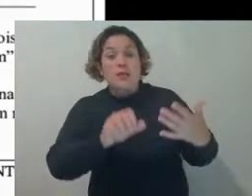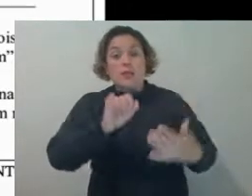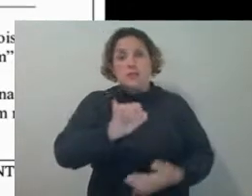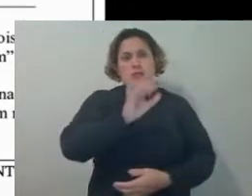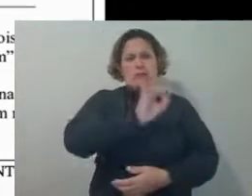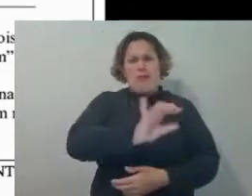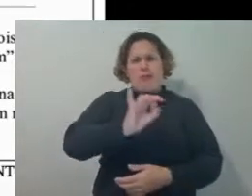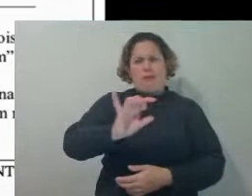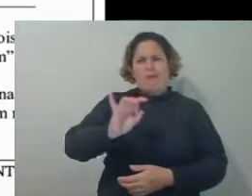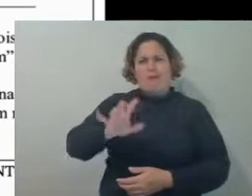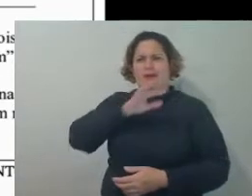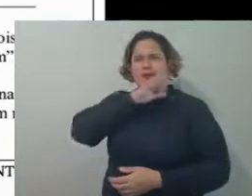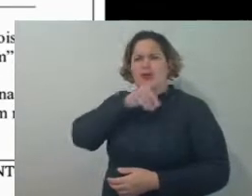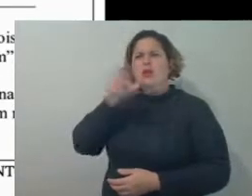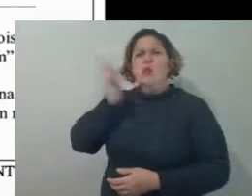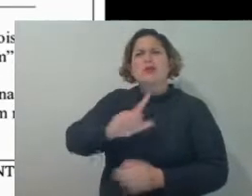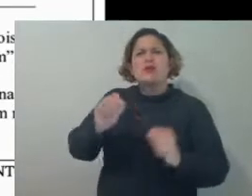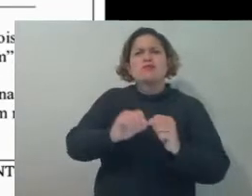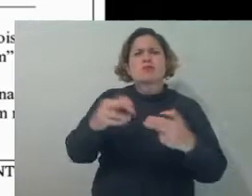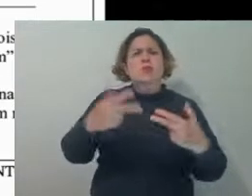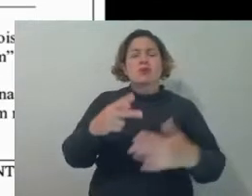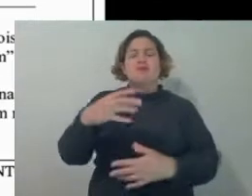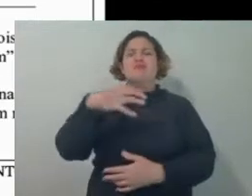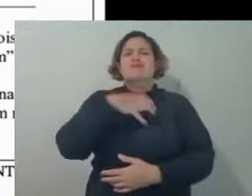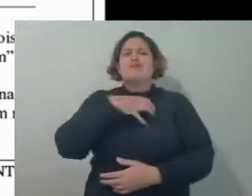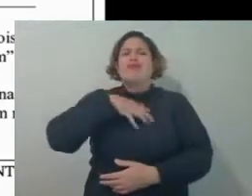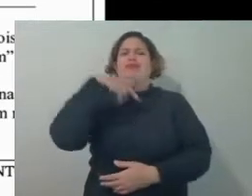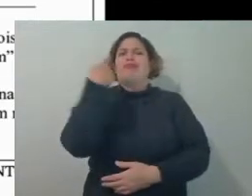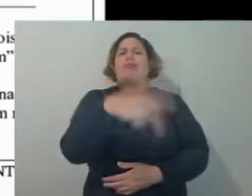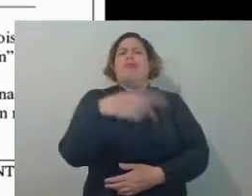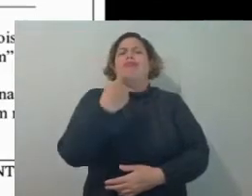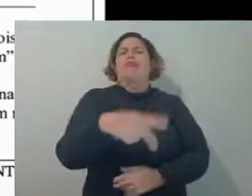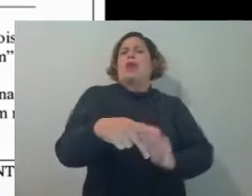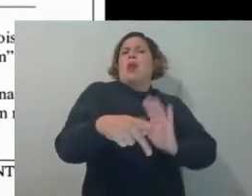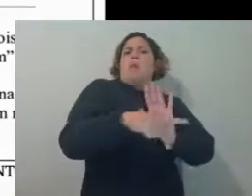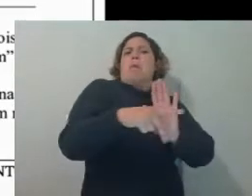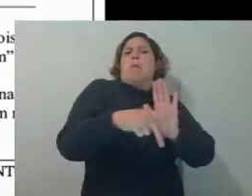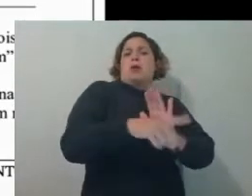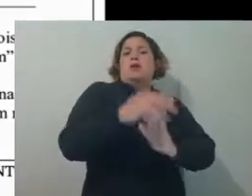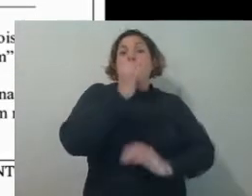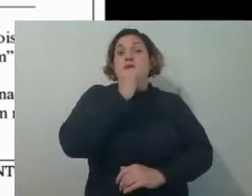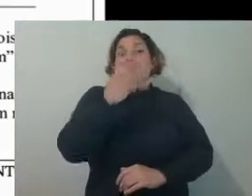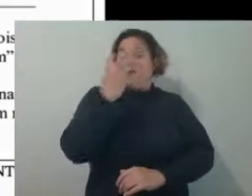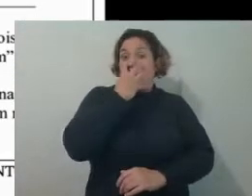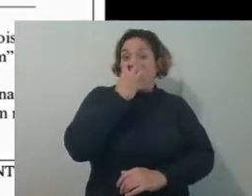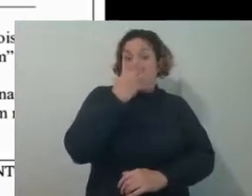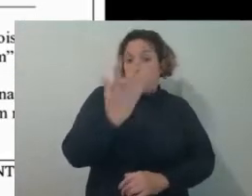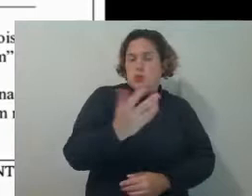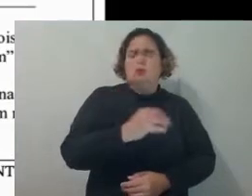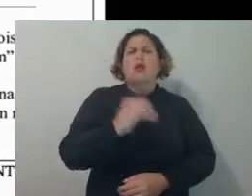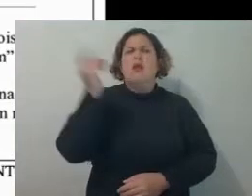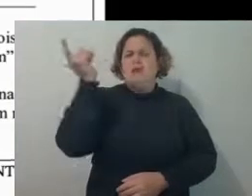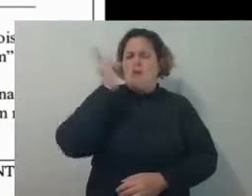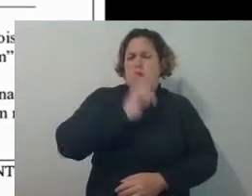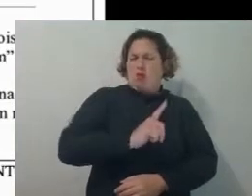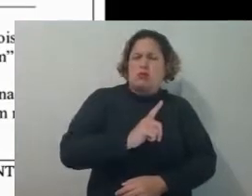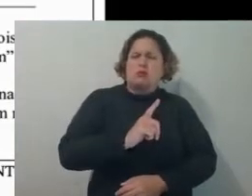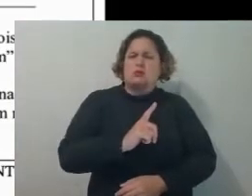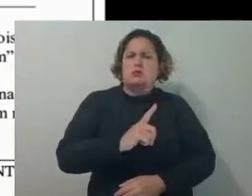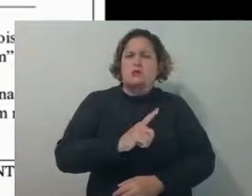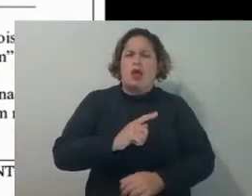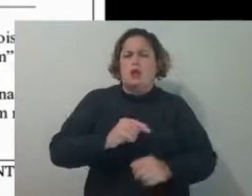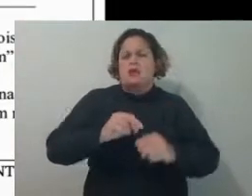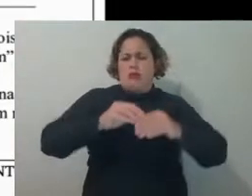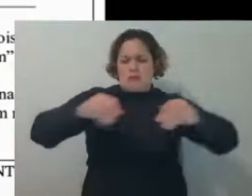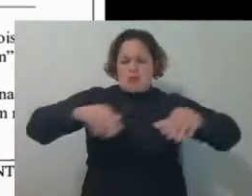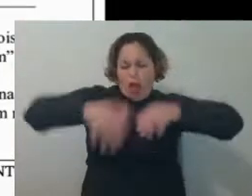consegue fazer coisas do comportamento da espécie, né? Por exemplo, no caso do cachorro, se ele consegue